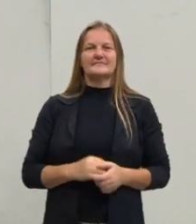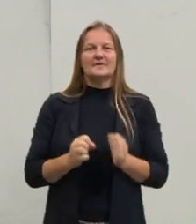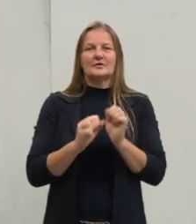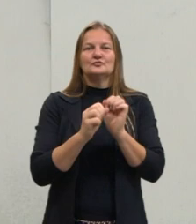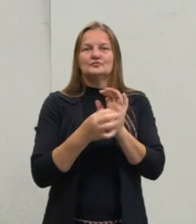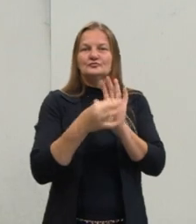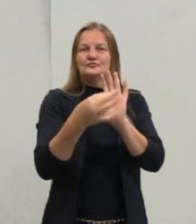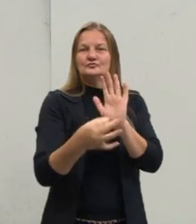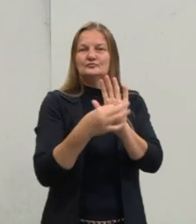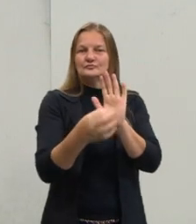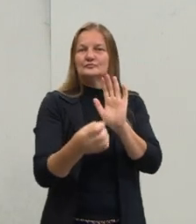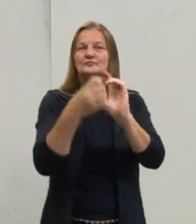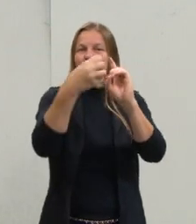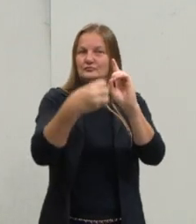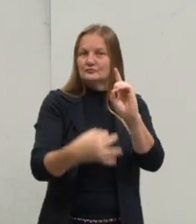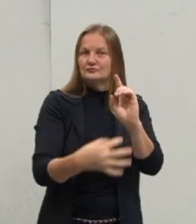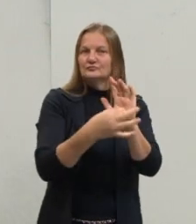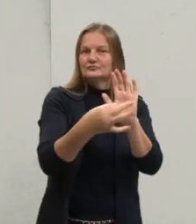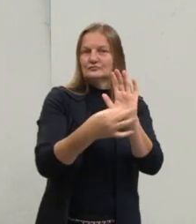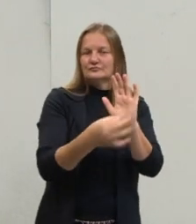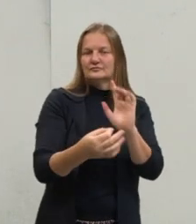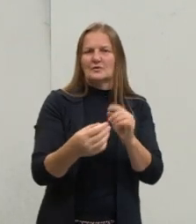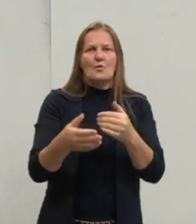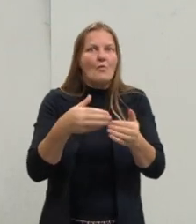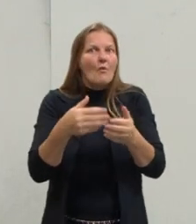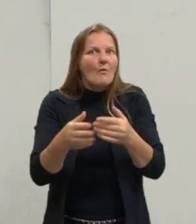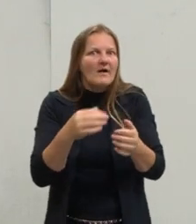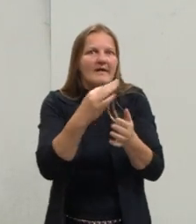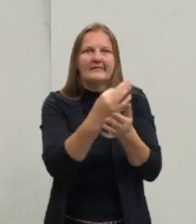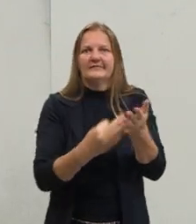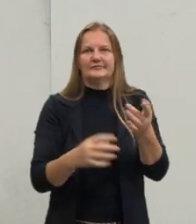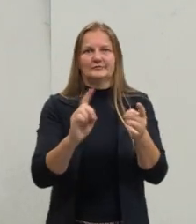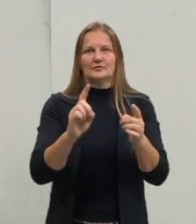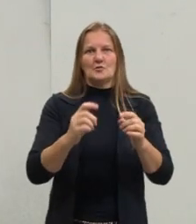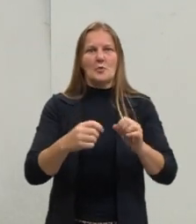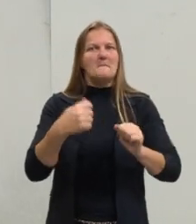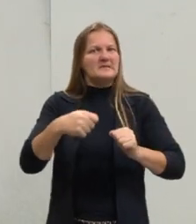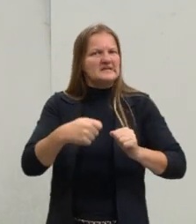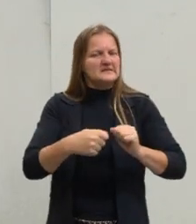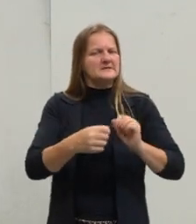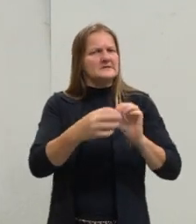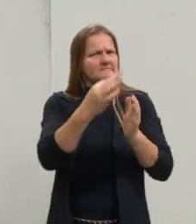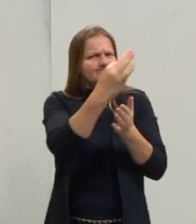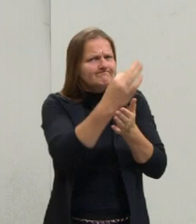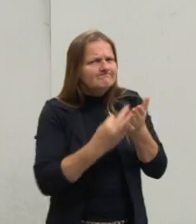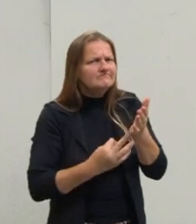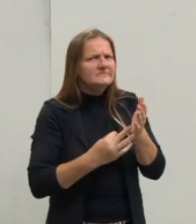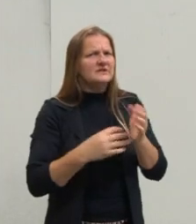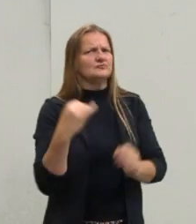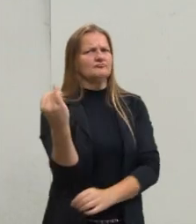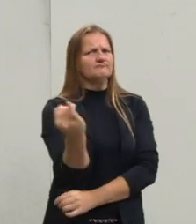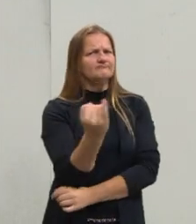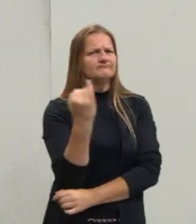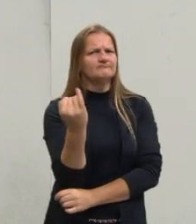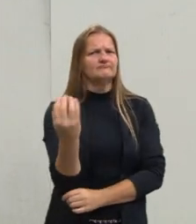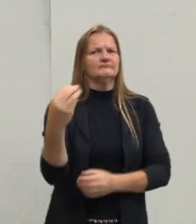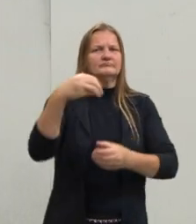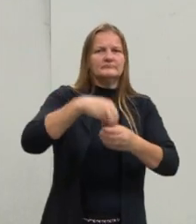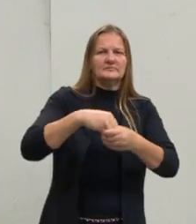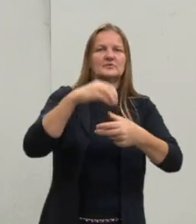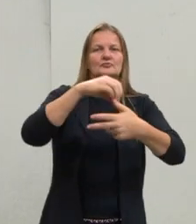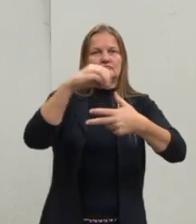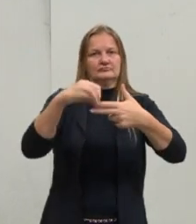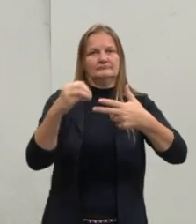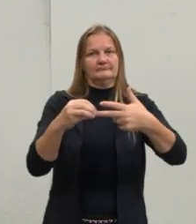dissertativo-argumentativo que não é qualquer texto é um texto de extrema importância dentro